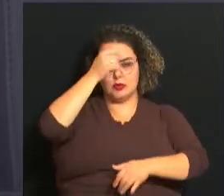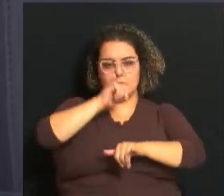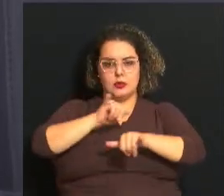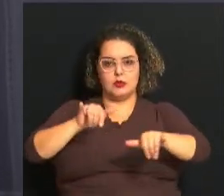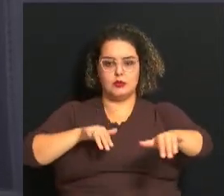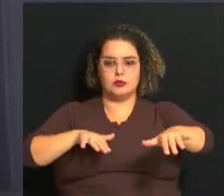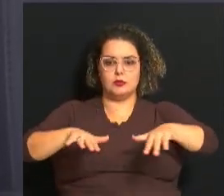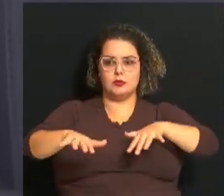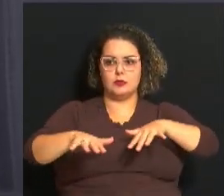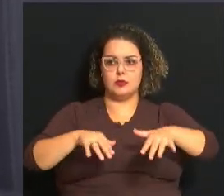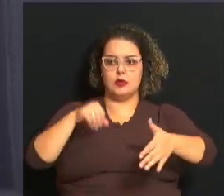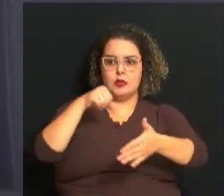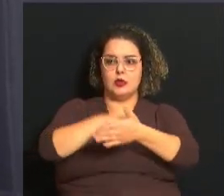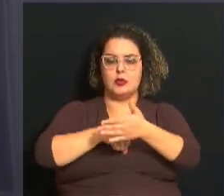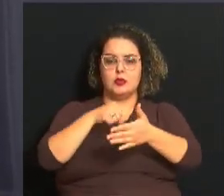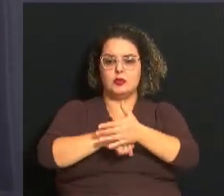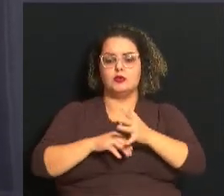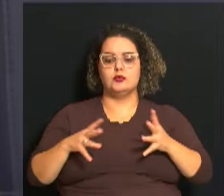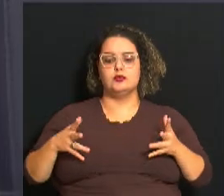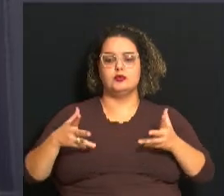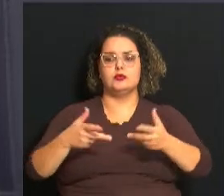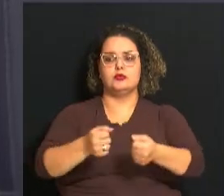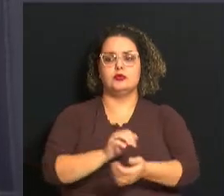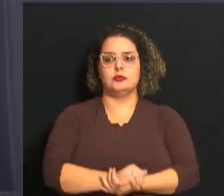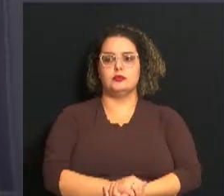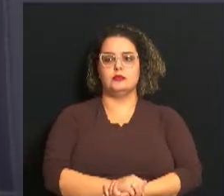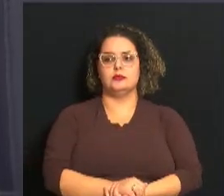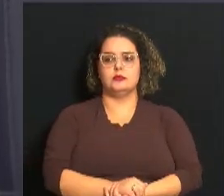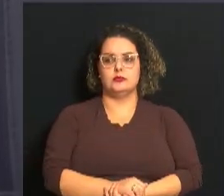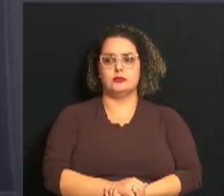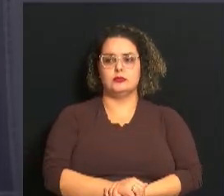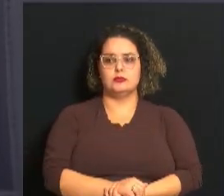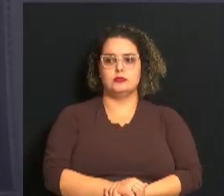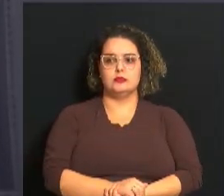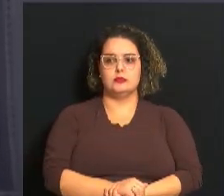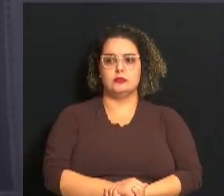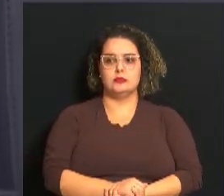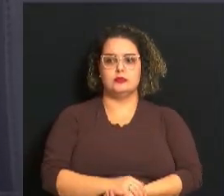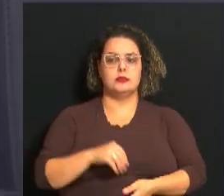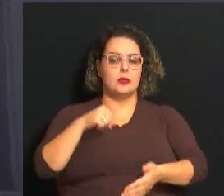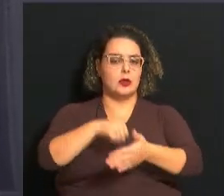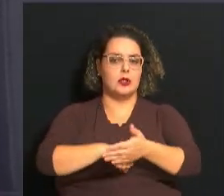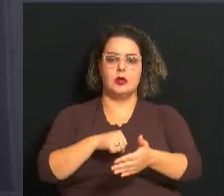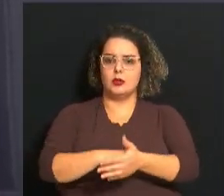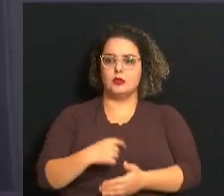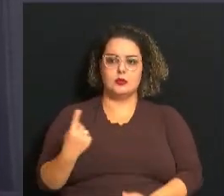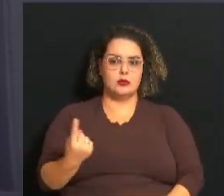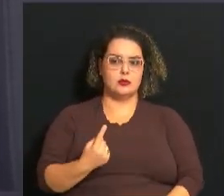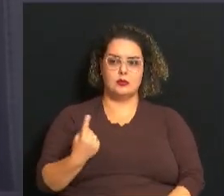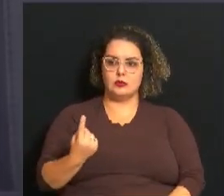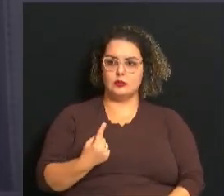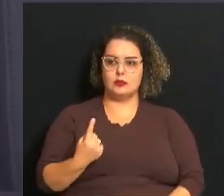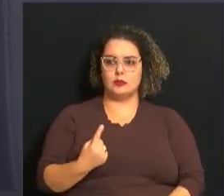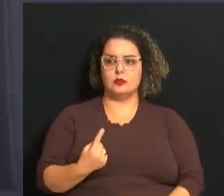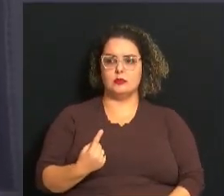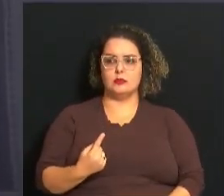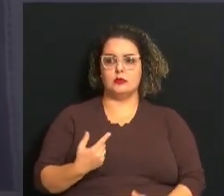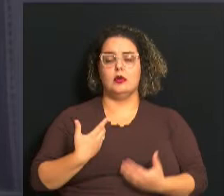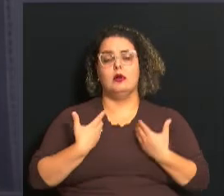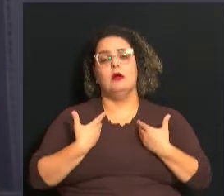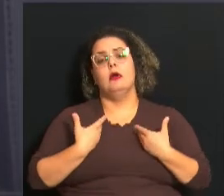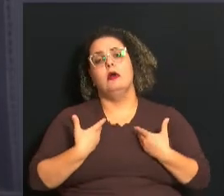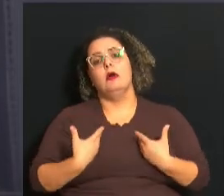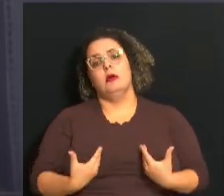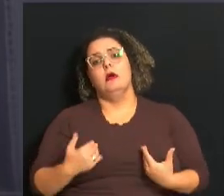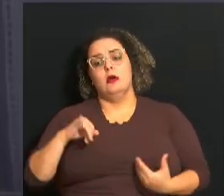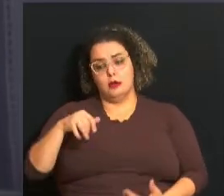mobilização de luta coletiva por que isso é um aspecto a luta individual gente ela é está dor é isso que a